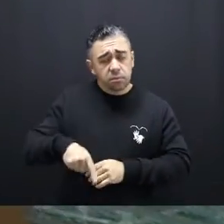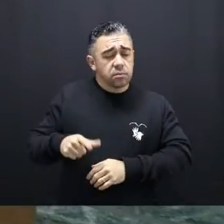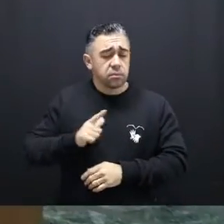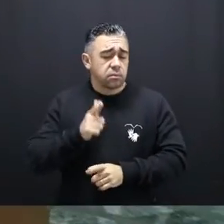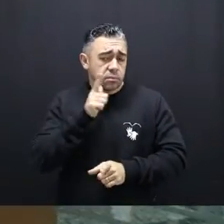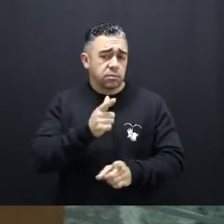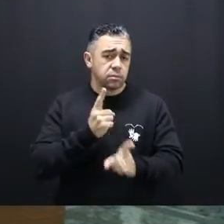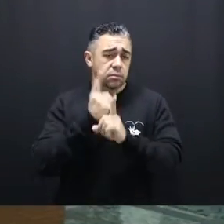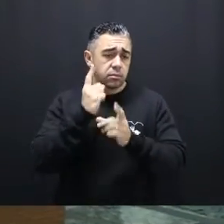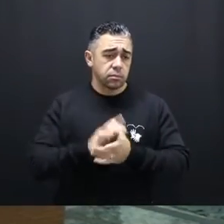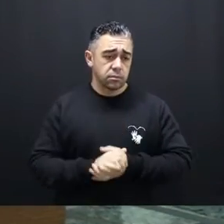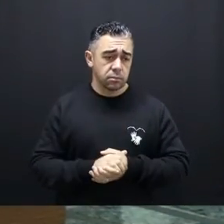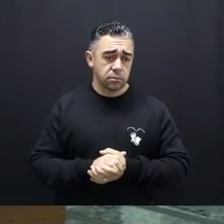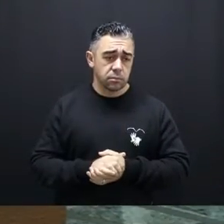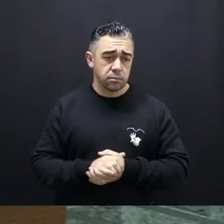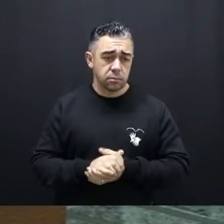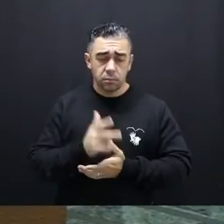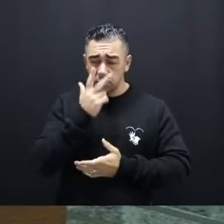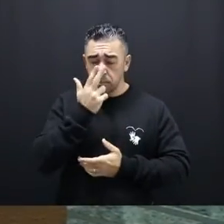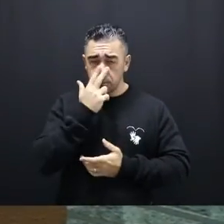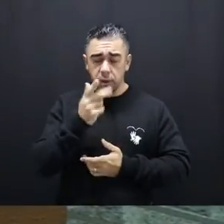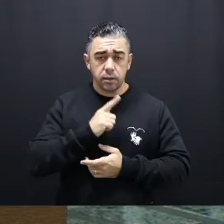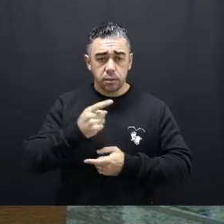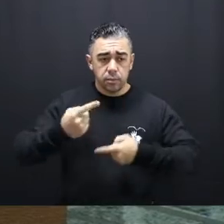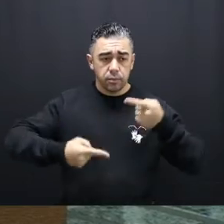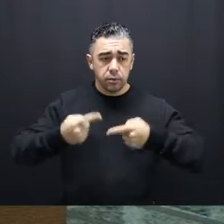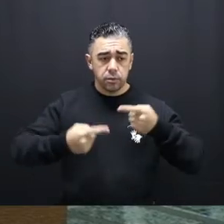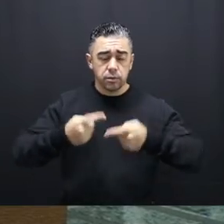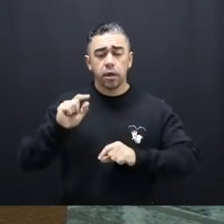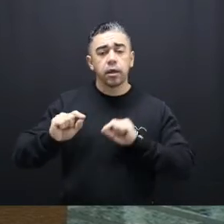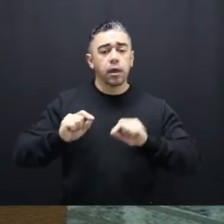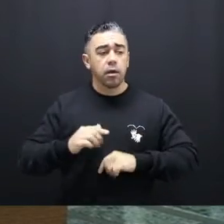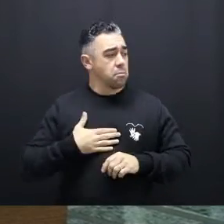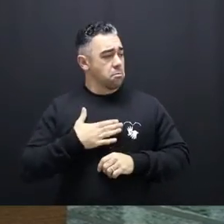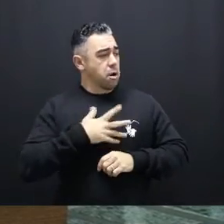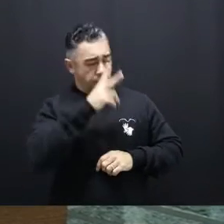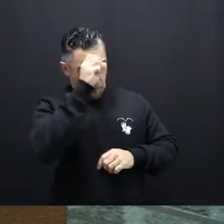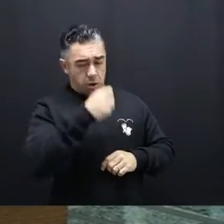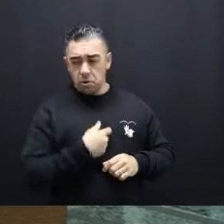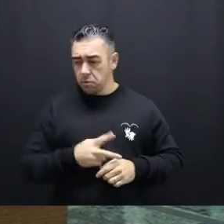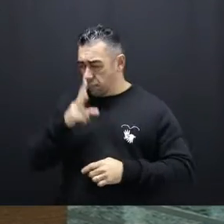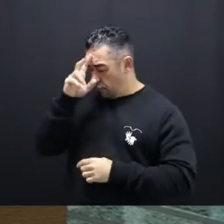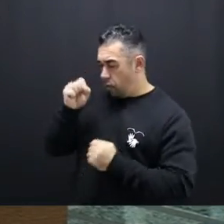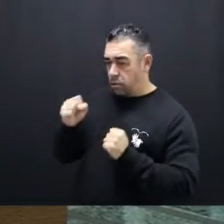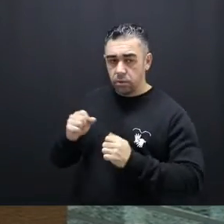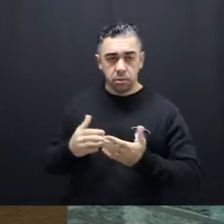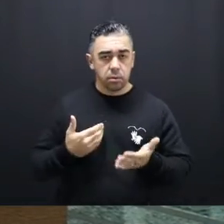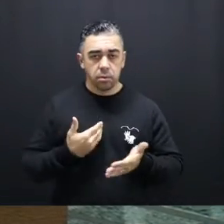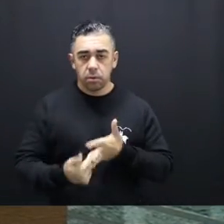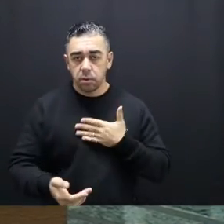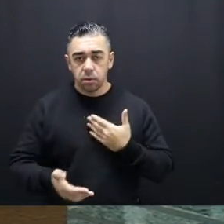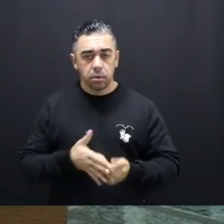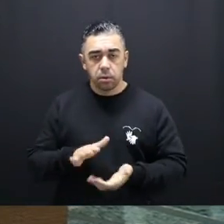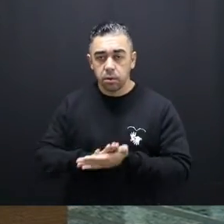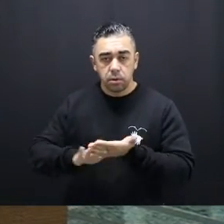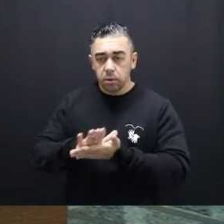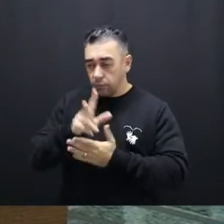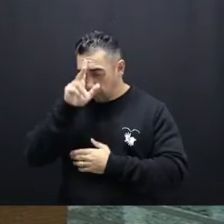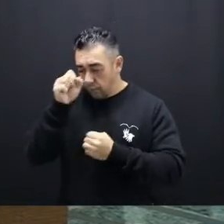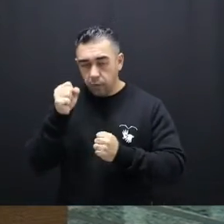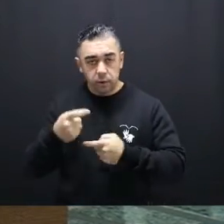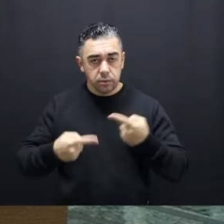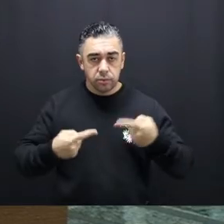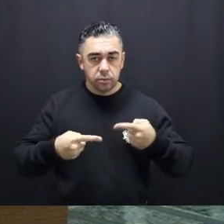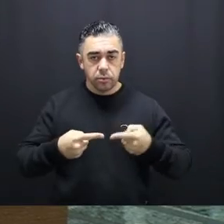obtida e parece muito mais uma queda de braço política para decidir quem vai ser mais forte e ninguém vai sair mais forte dessa discussão